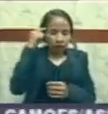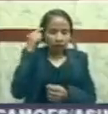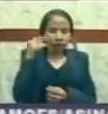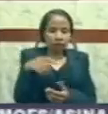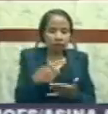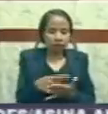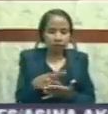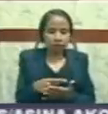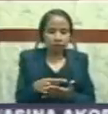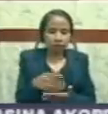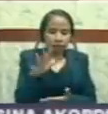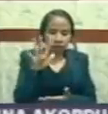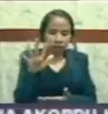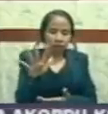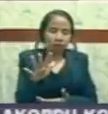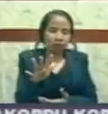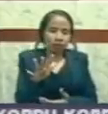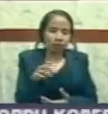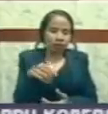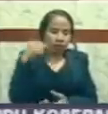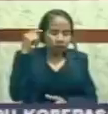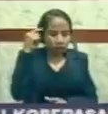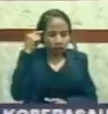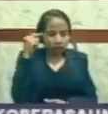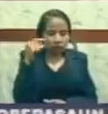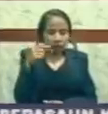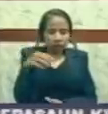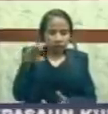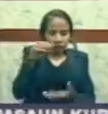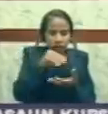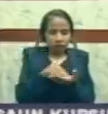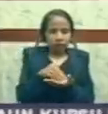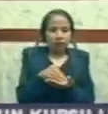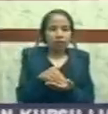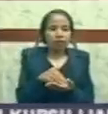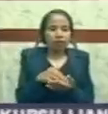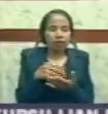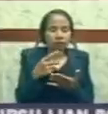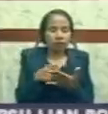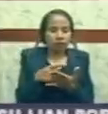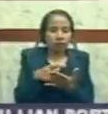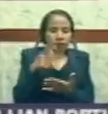Proposta 5, governo opoente, né? Ora, a proposta